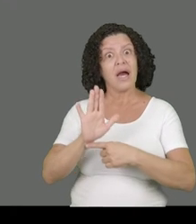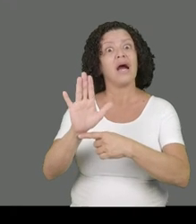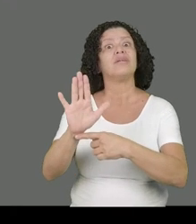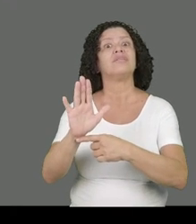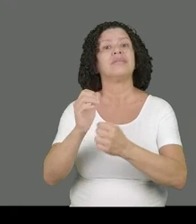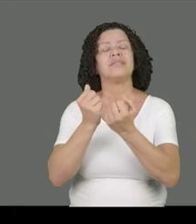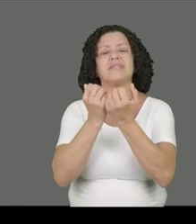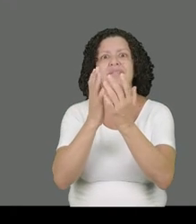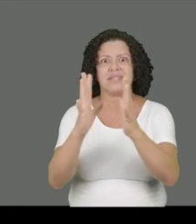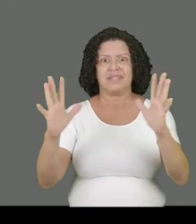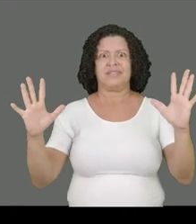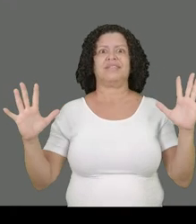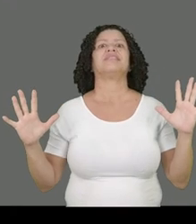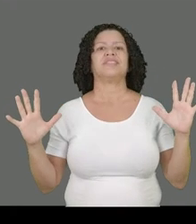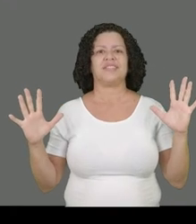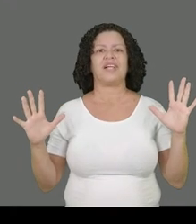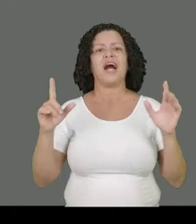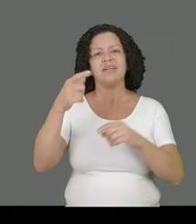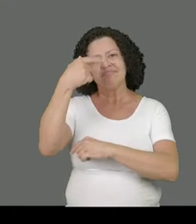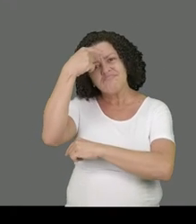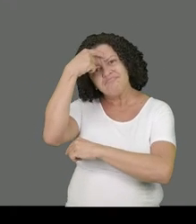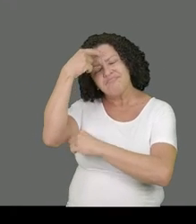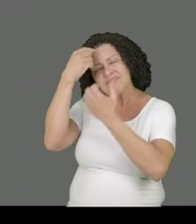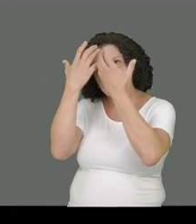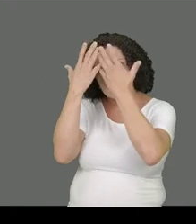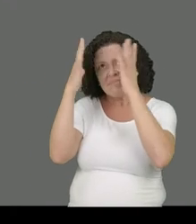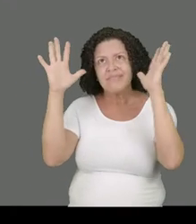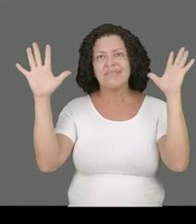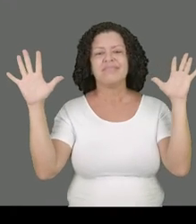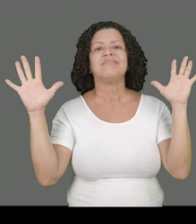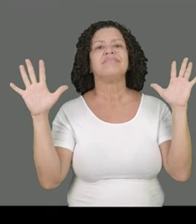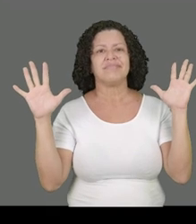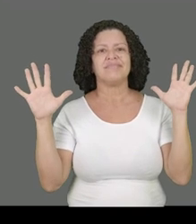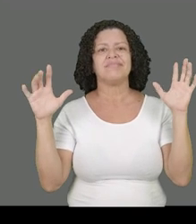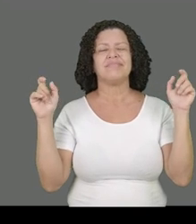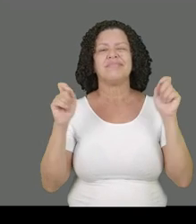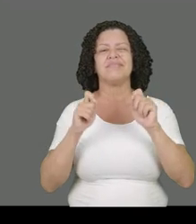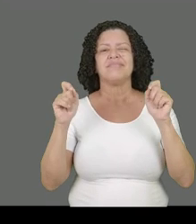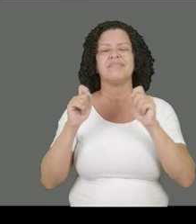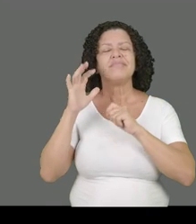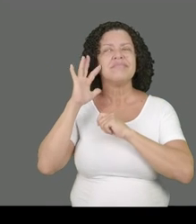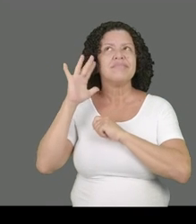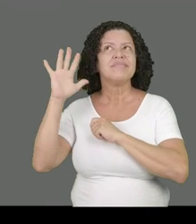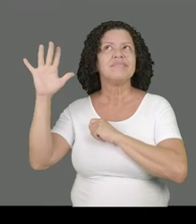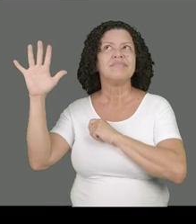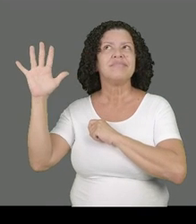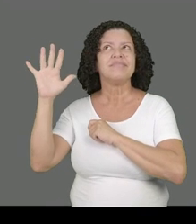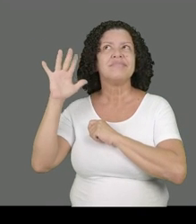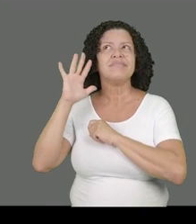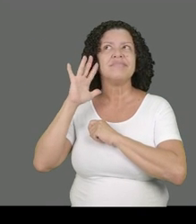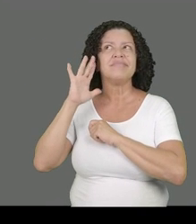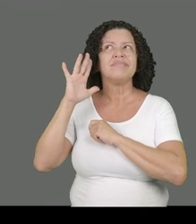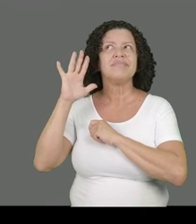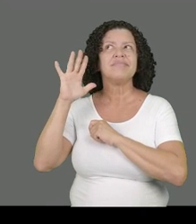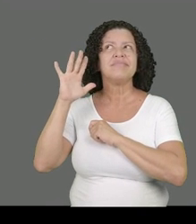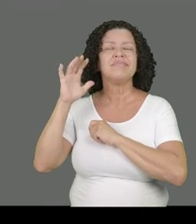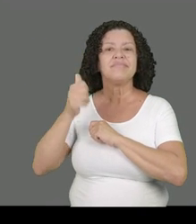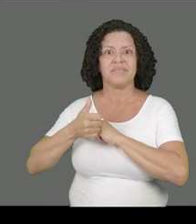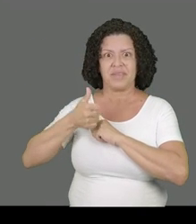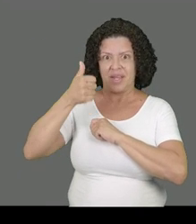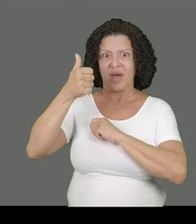que ajudem a expandir as suas consciências, ajudem a